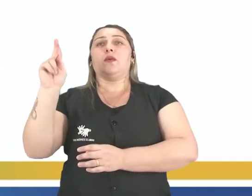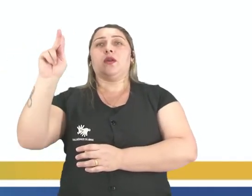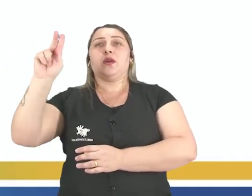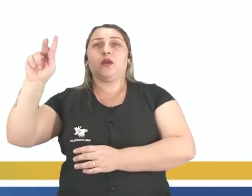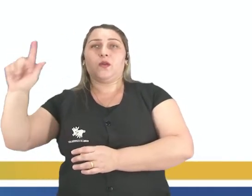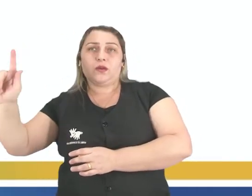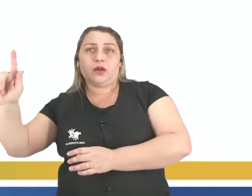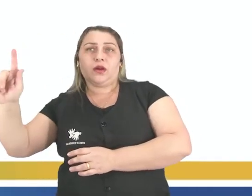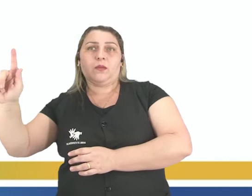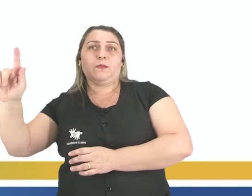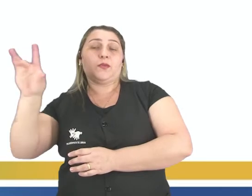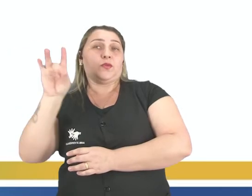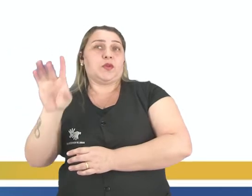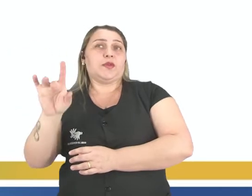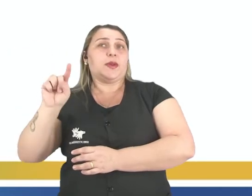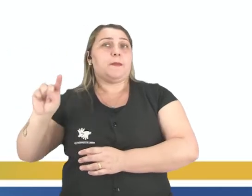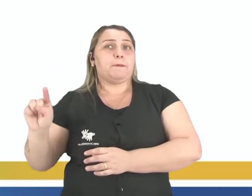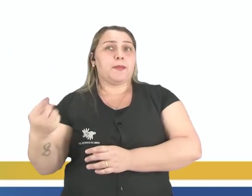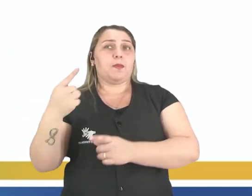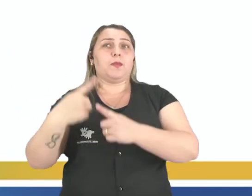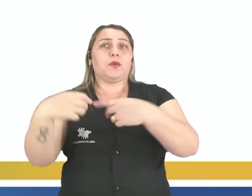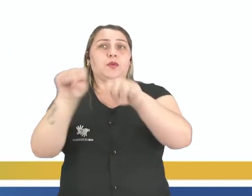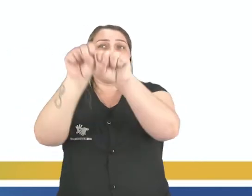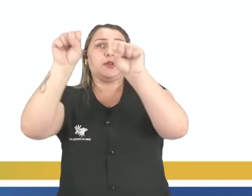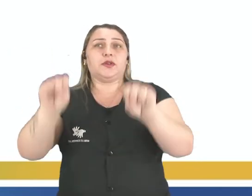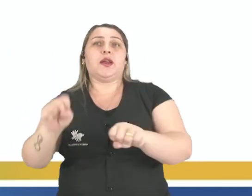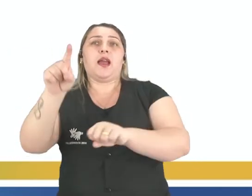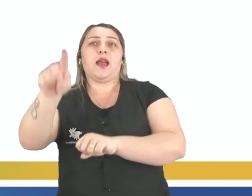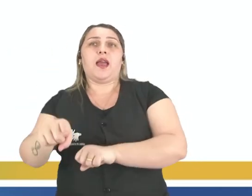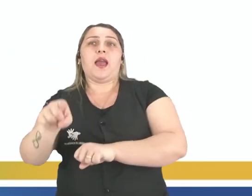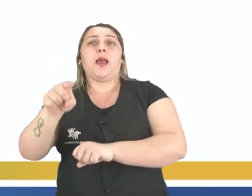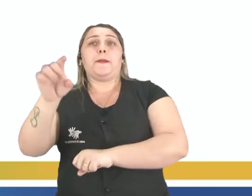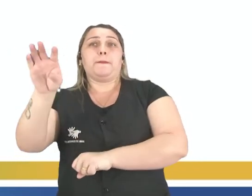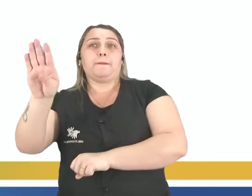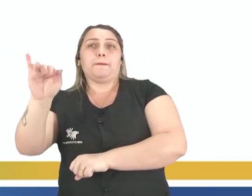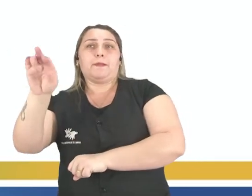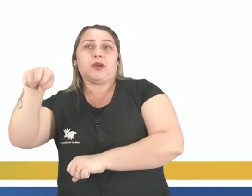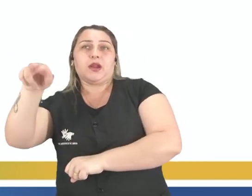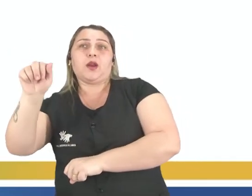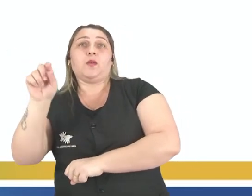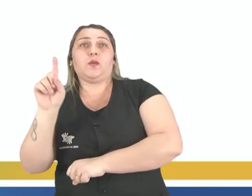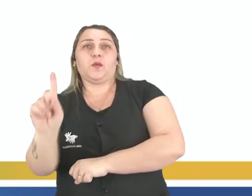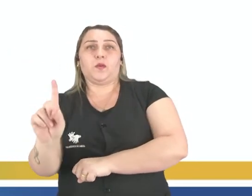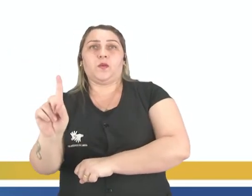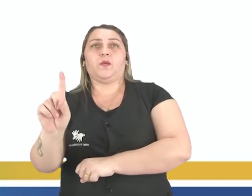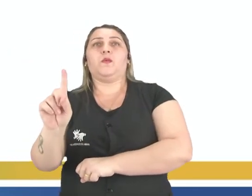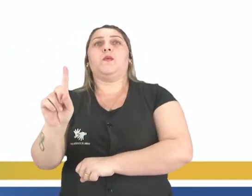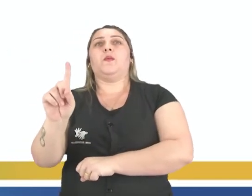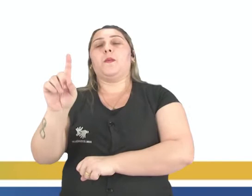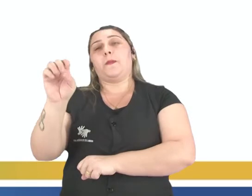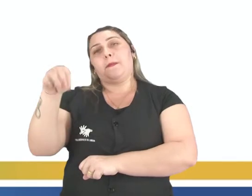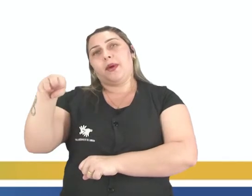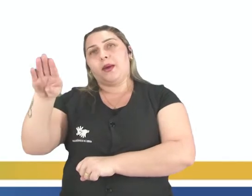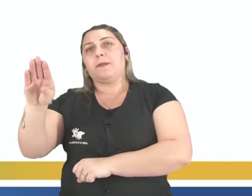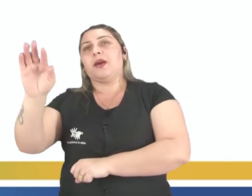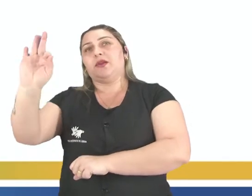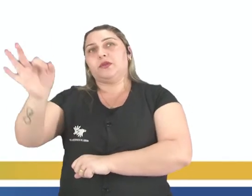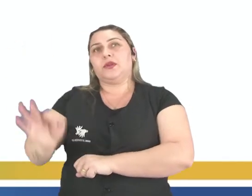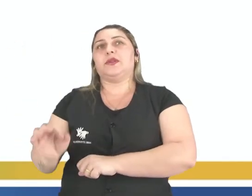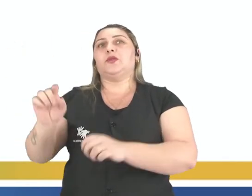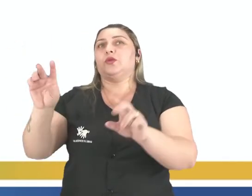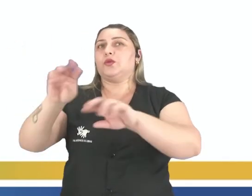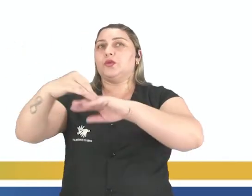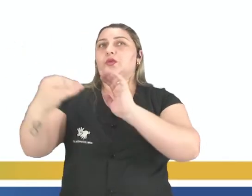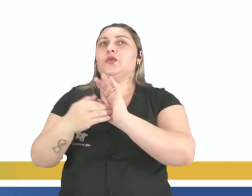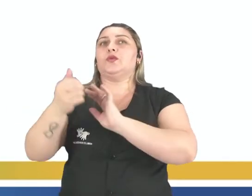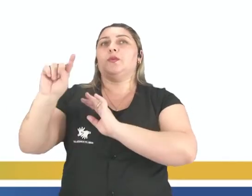vai ser aqui, só que não vai ser 1000, porque o nosso sistema de numeração é binário, portanto, 1 megabyte vai ser 1024 kbytes e assim por